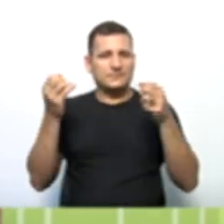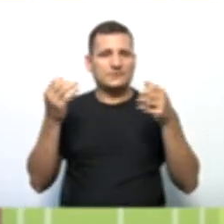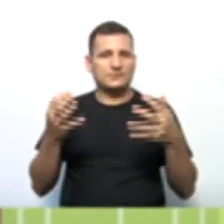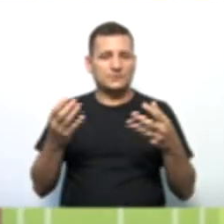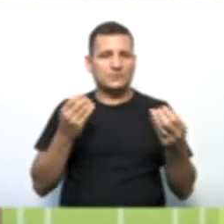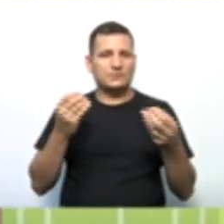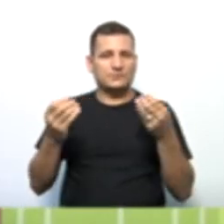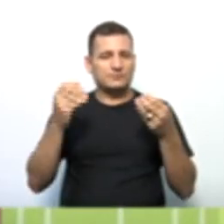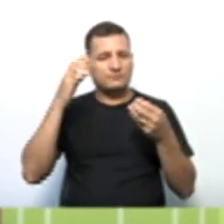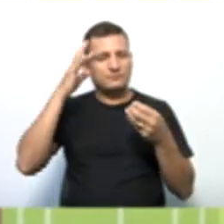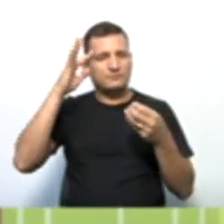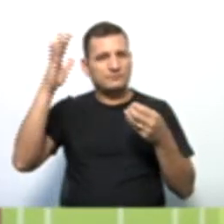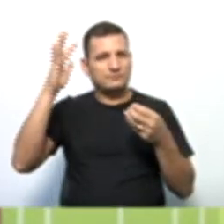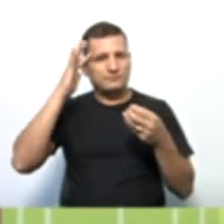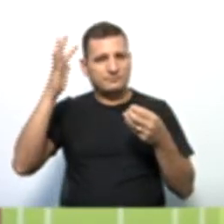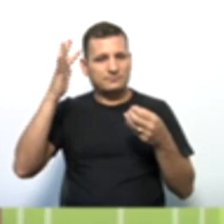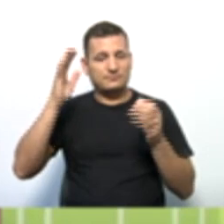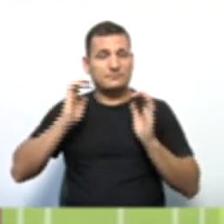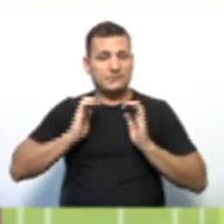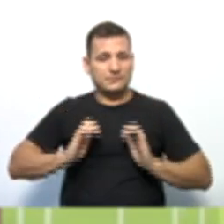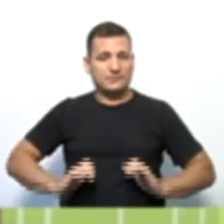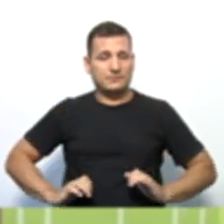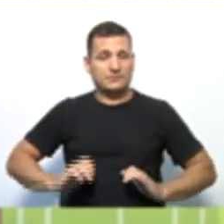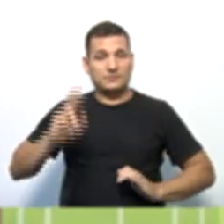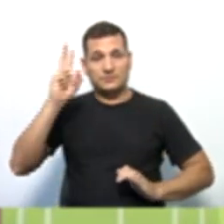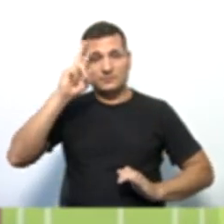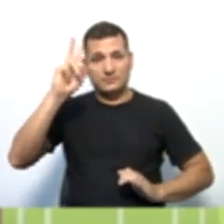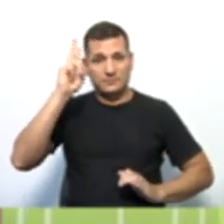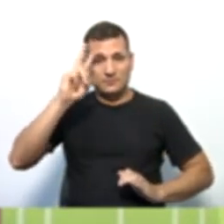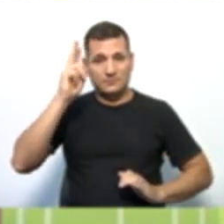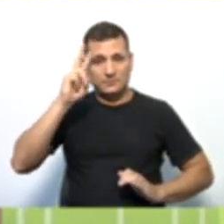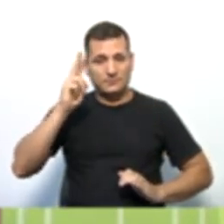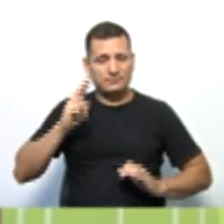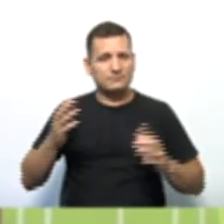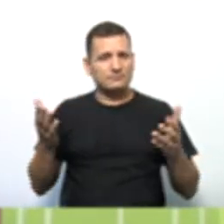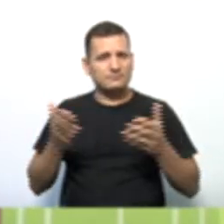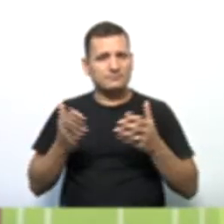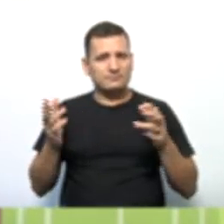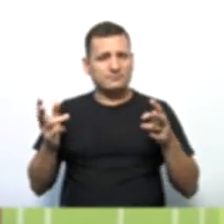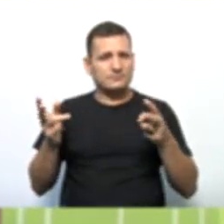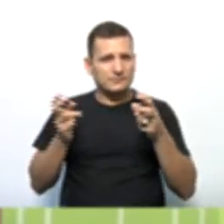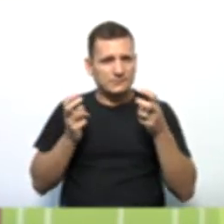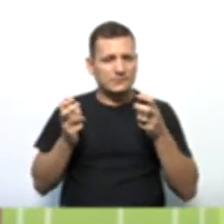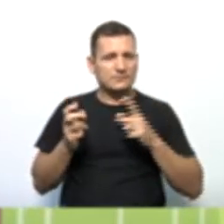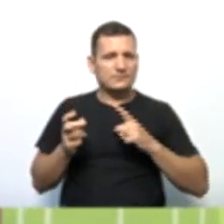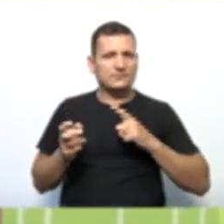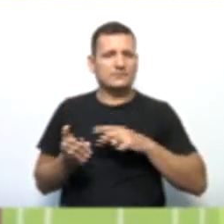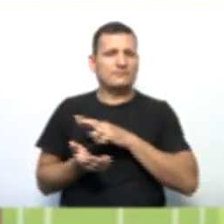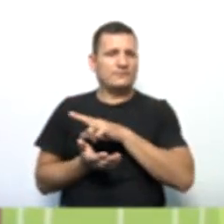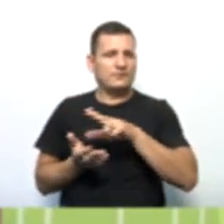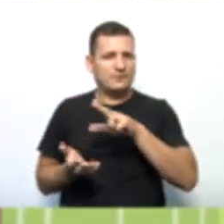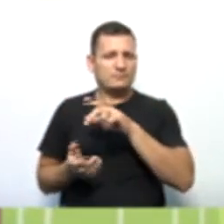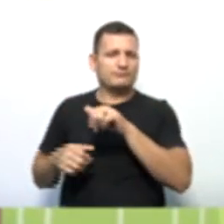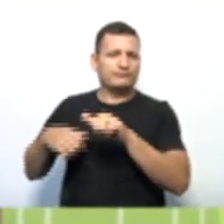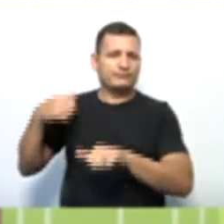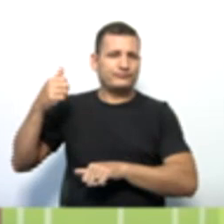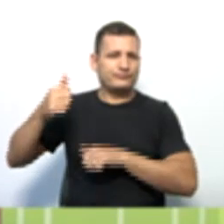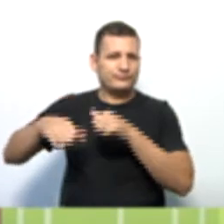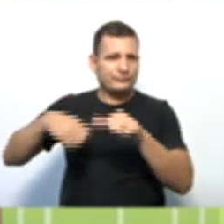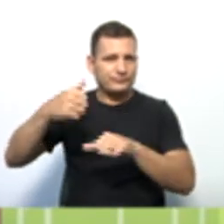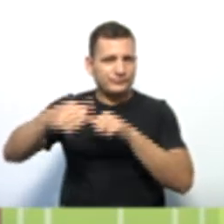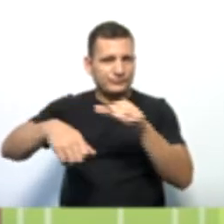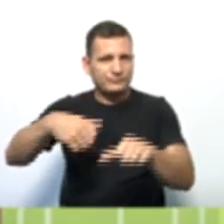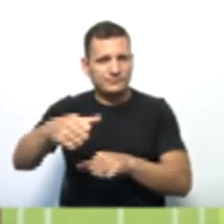reflexão, sobre a reflexão ética na história, e podemos perceber como tivemos várias variações,